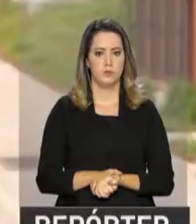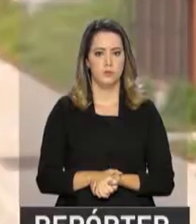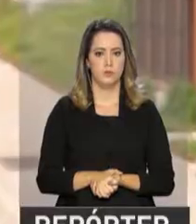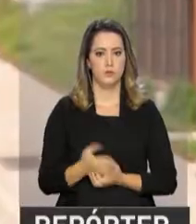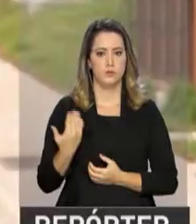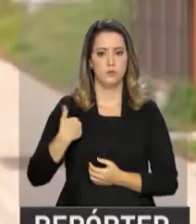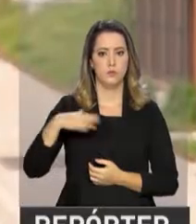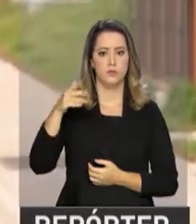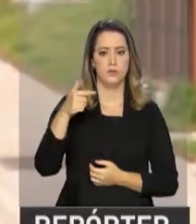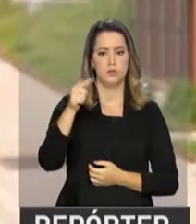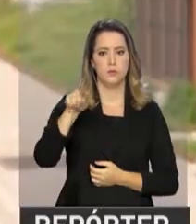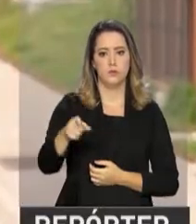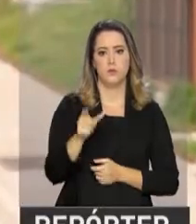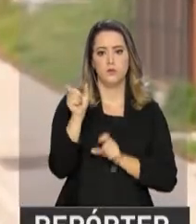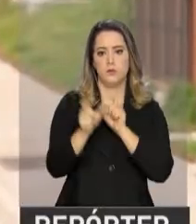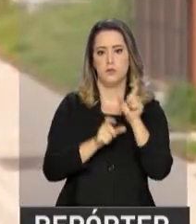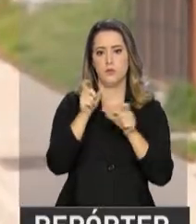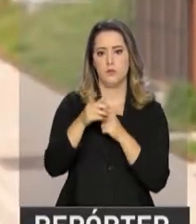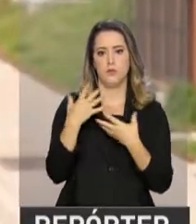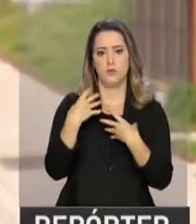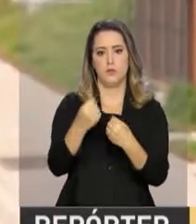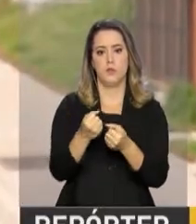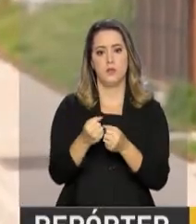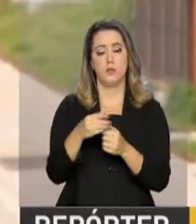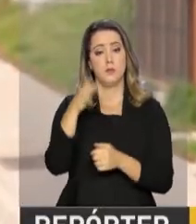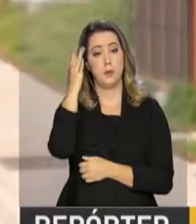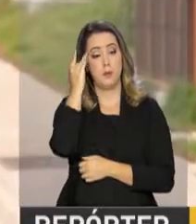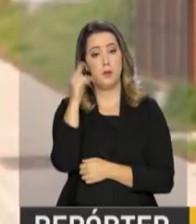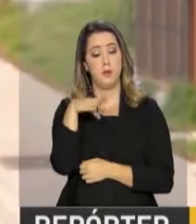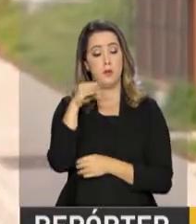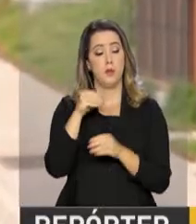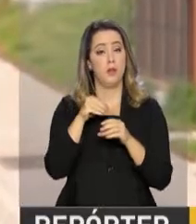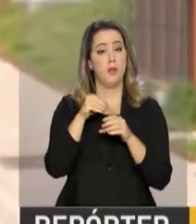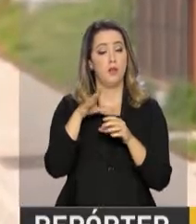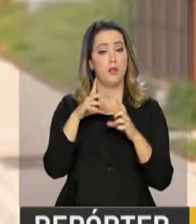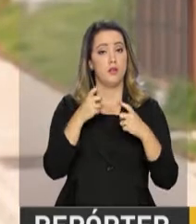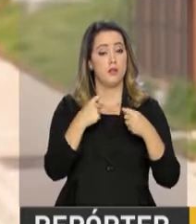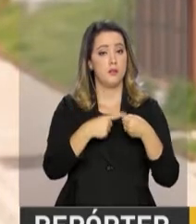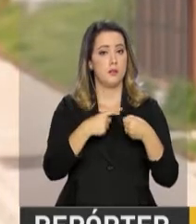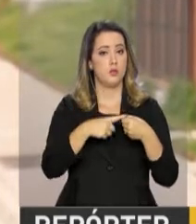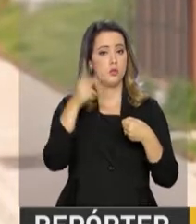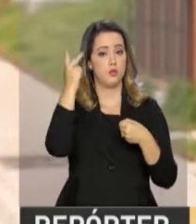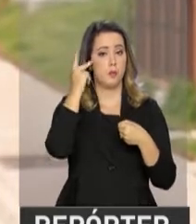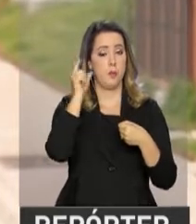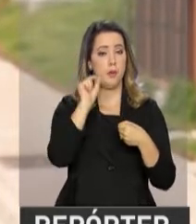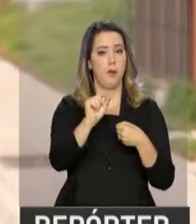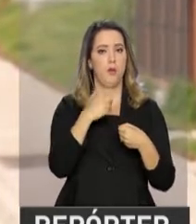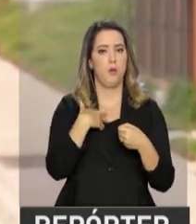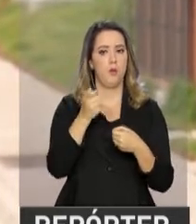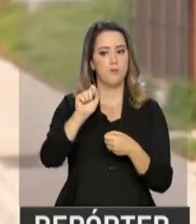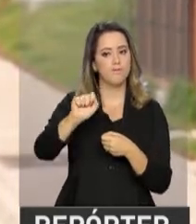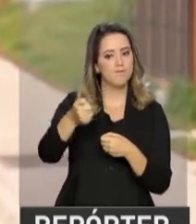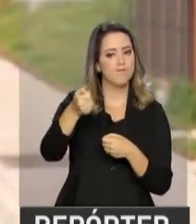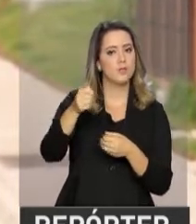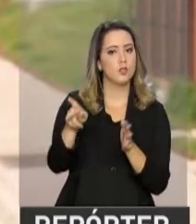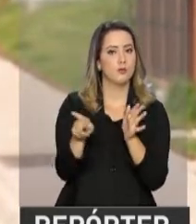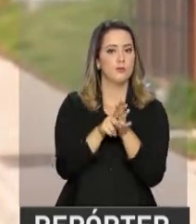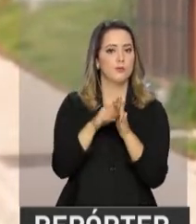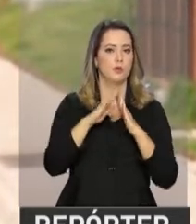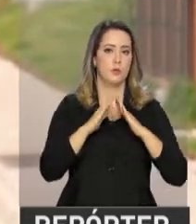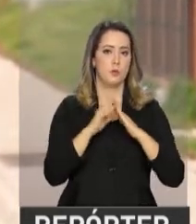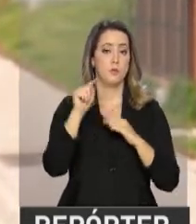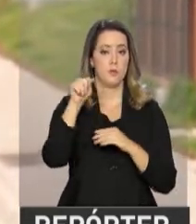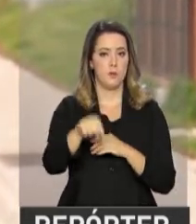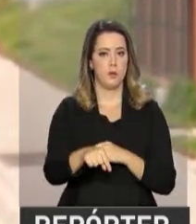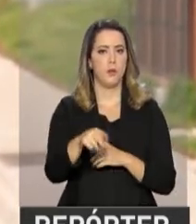Mais de 7 mil pessoas vão receber amanhã no interior de São Paulo as chaves da casa própria. É que o presidente Michel Temer virá aqui em